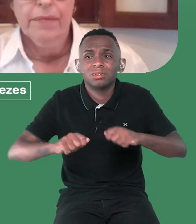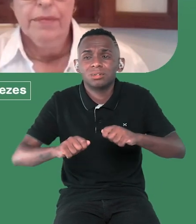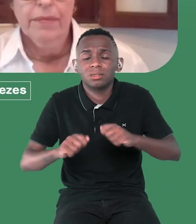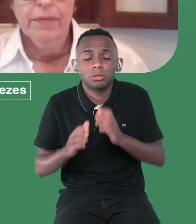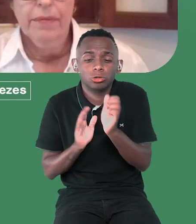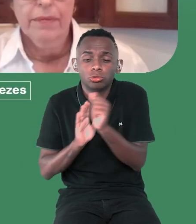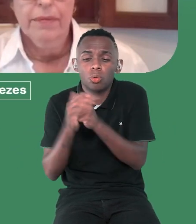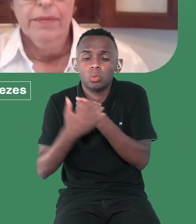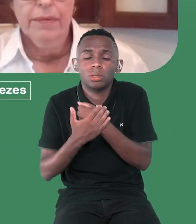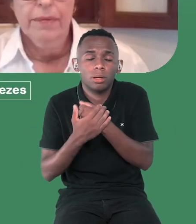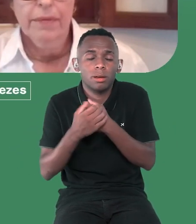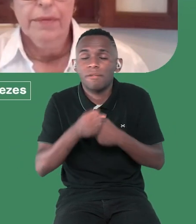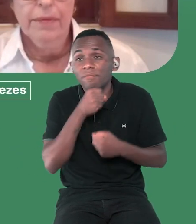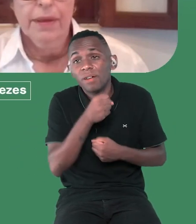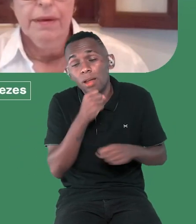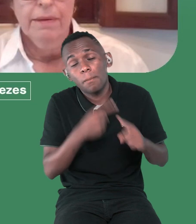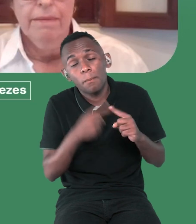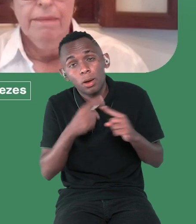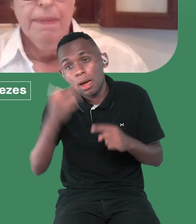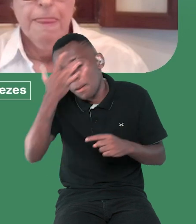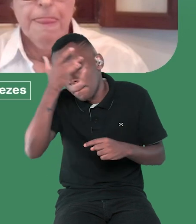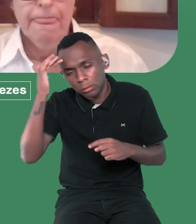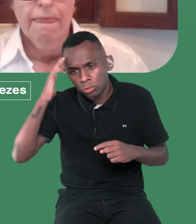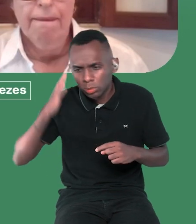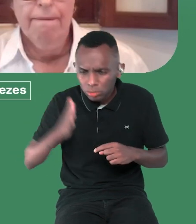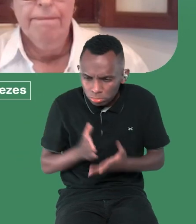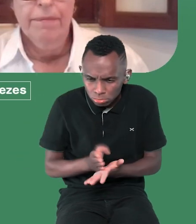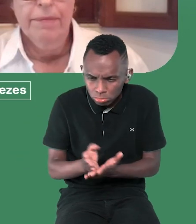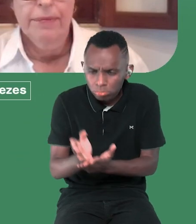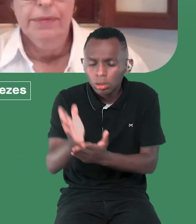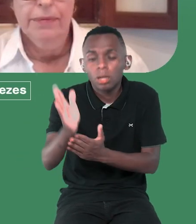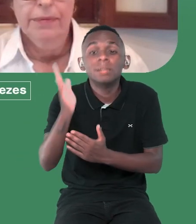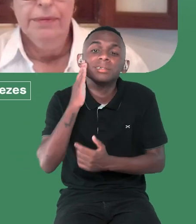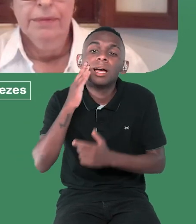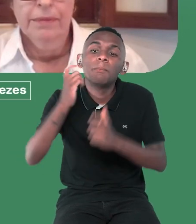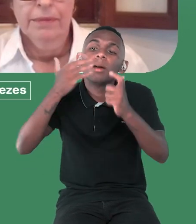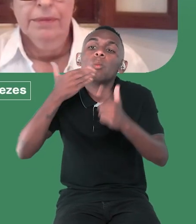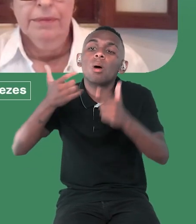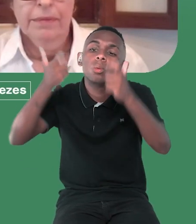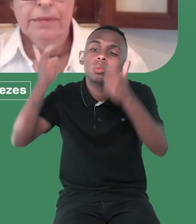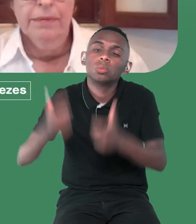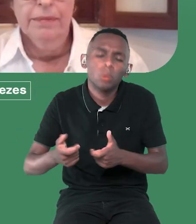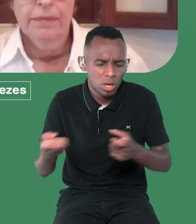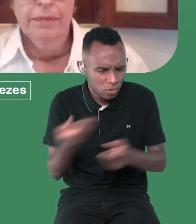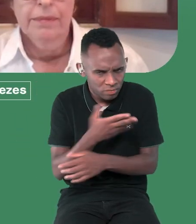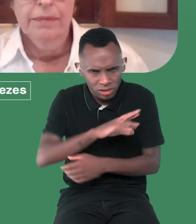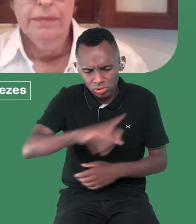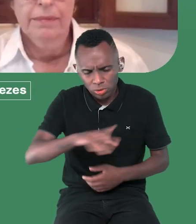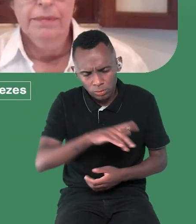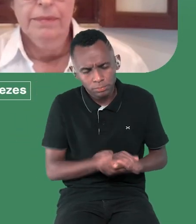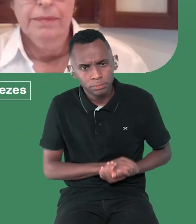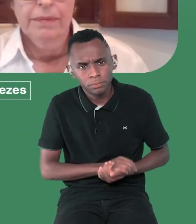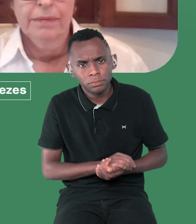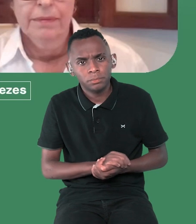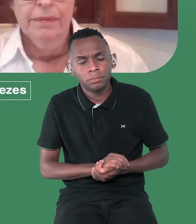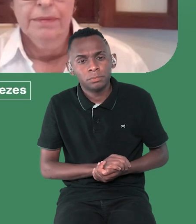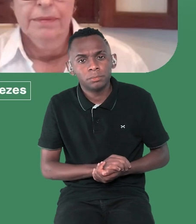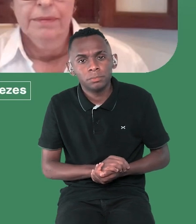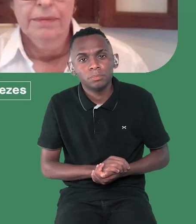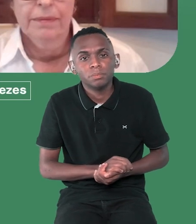velhice. As pessoas estão caminhando para um lugar que a gente já sabe muito bem qual é. Esse lugar não é novidade, né?